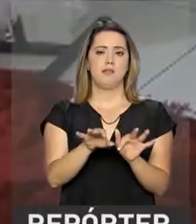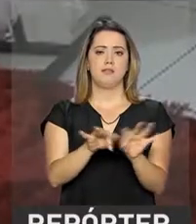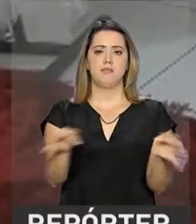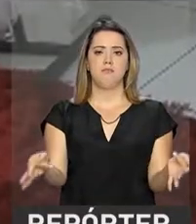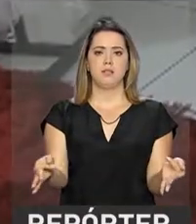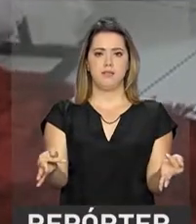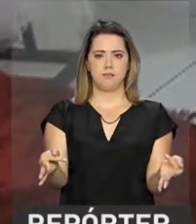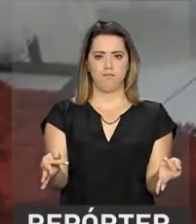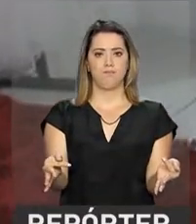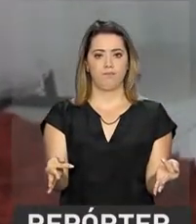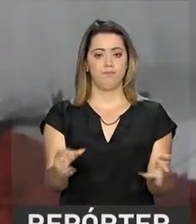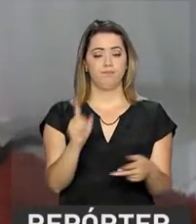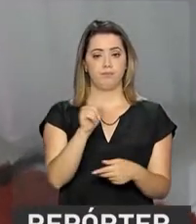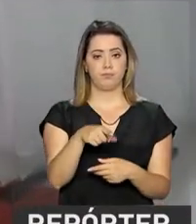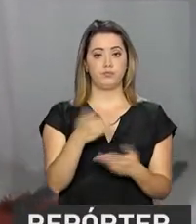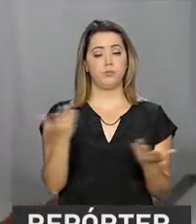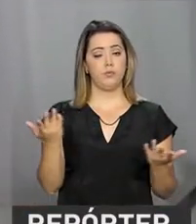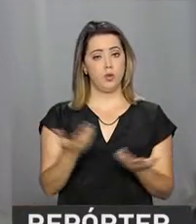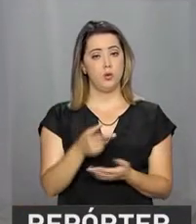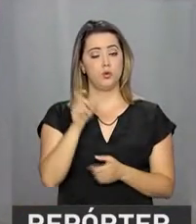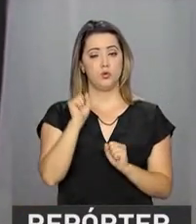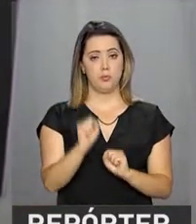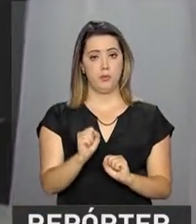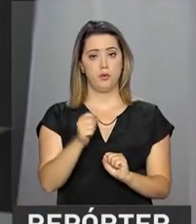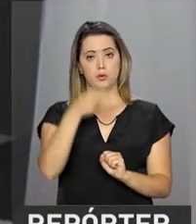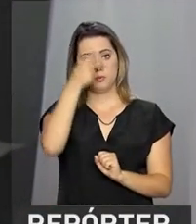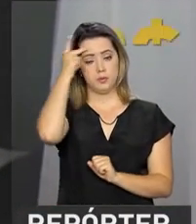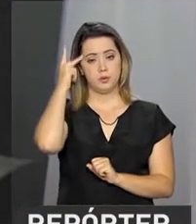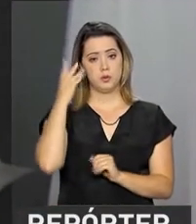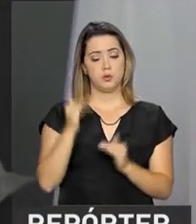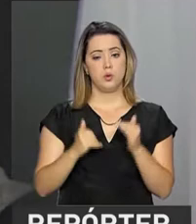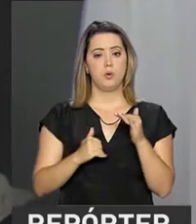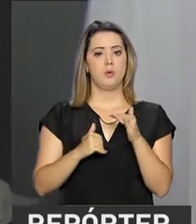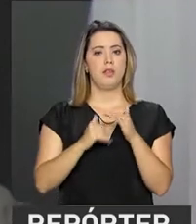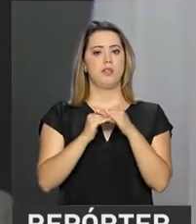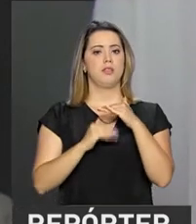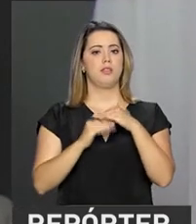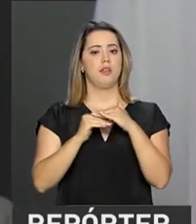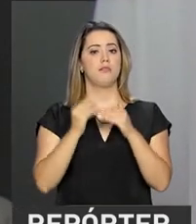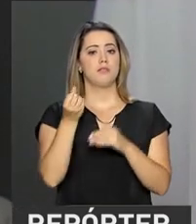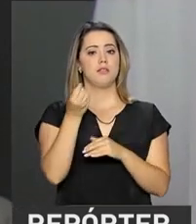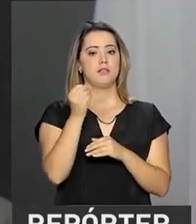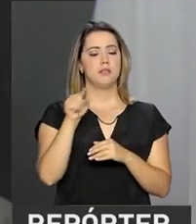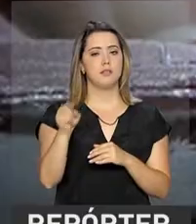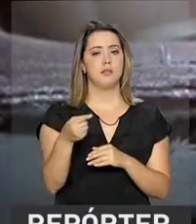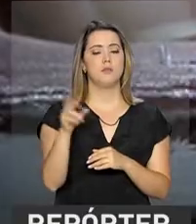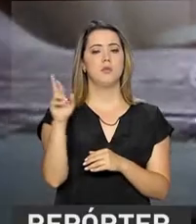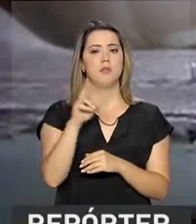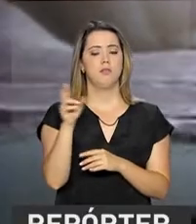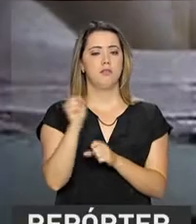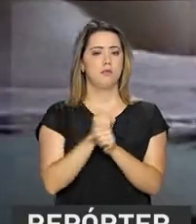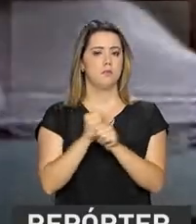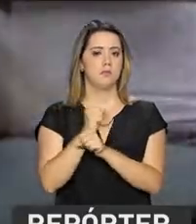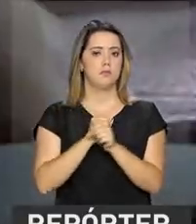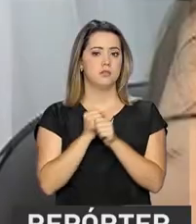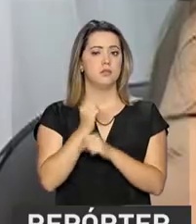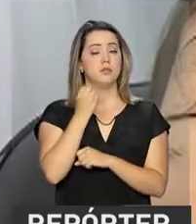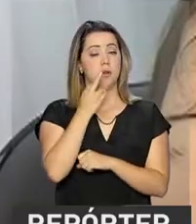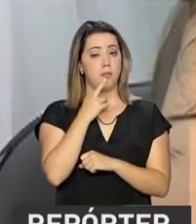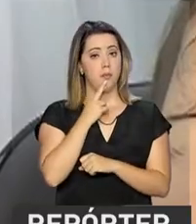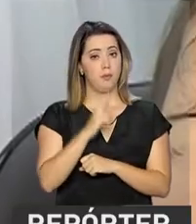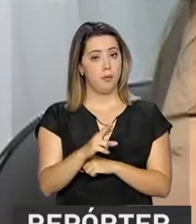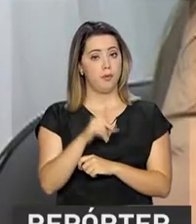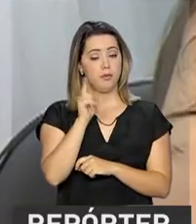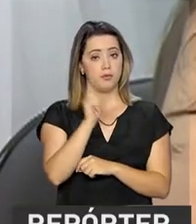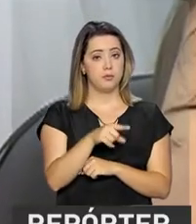atualmente pode ser um microempreendedor quem tem faturamento até 60 mil reais por ano ea boa notícia é que